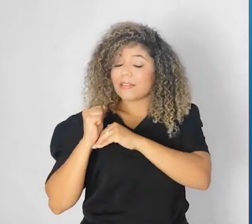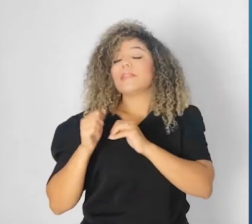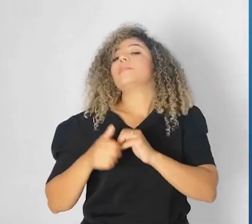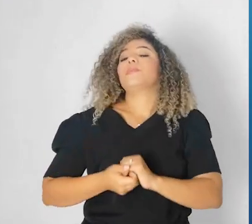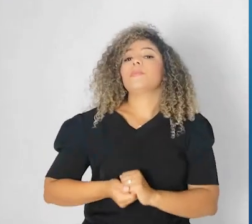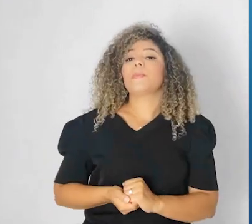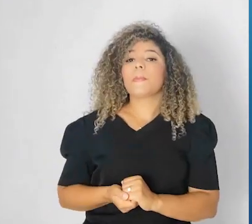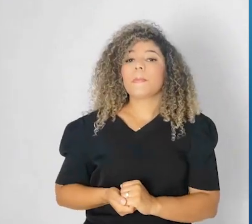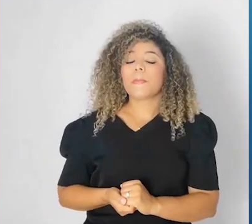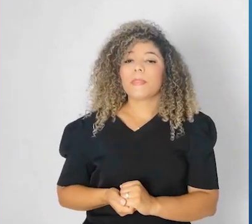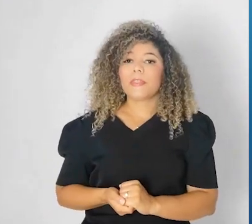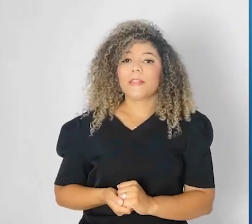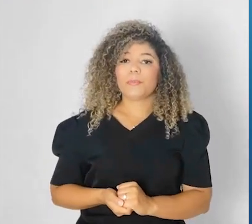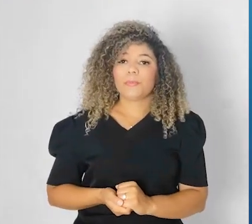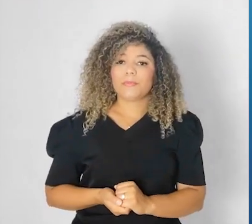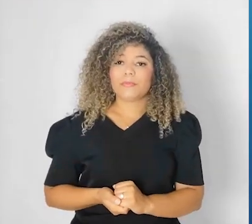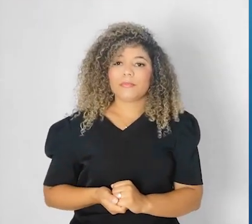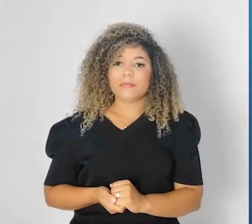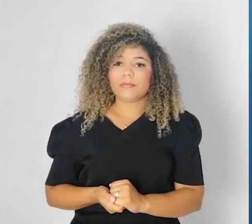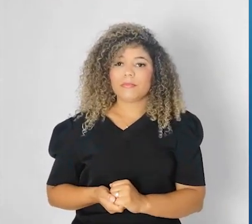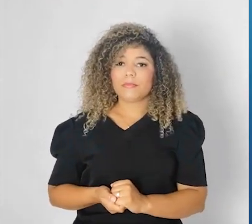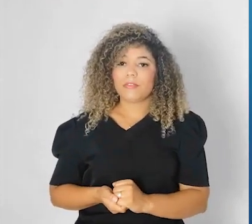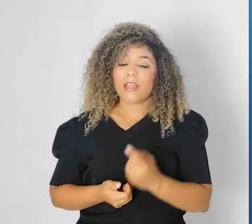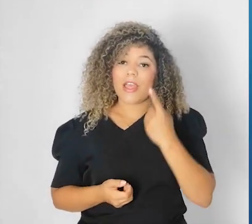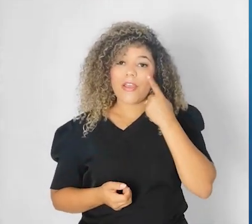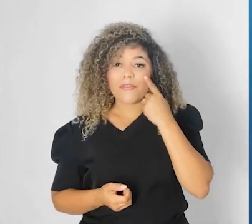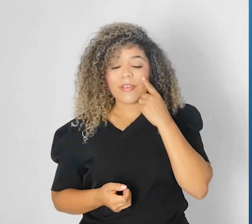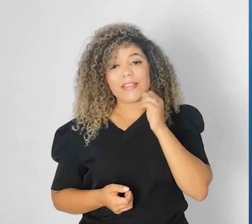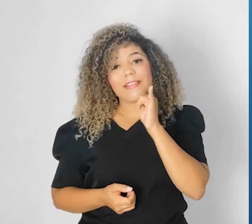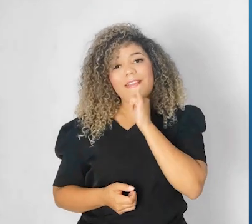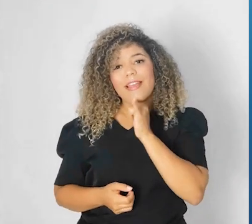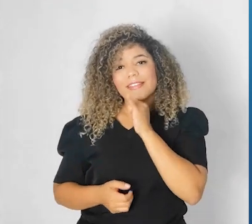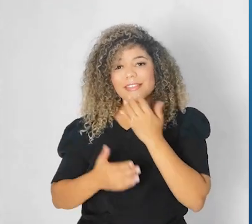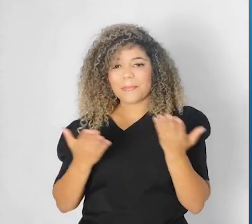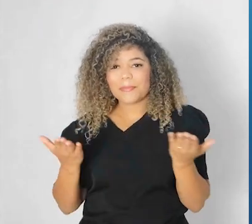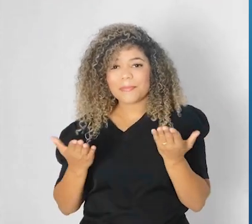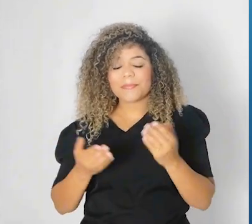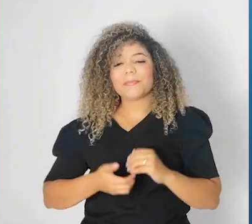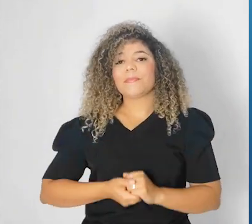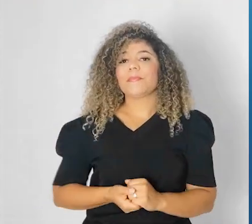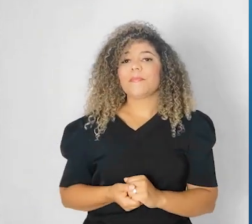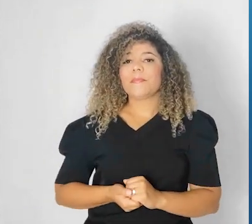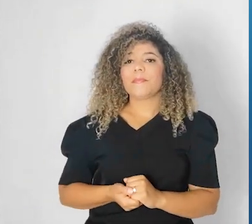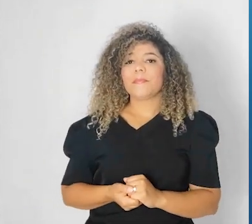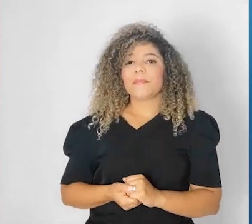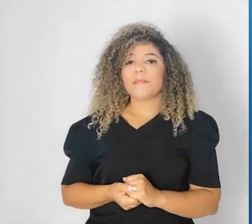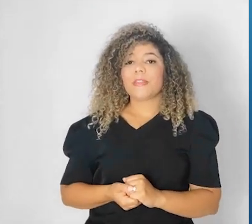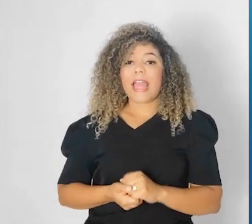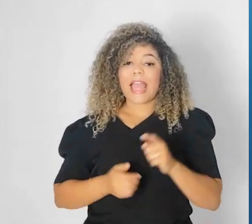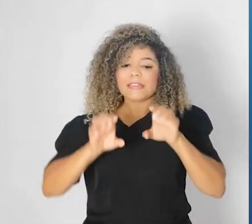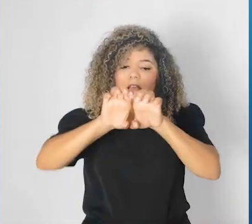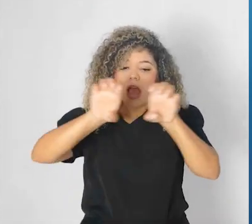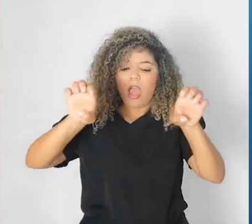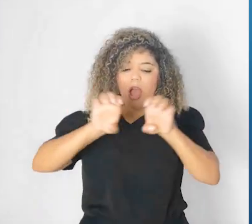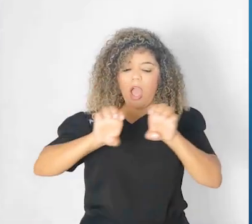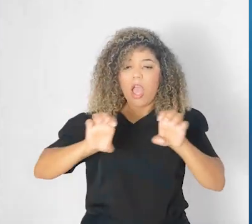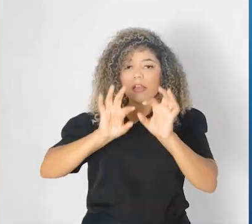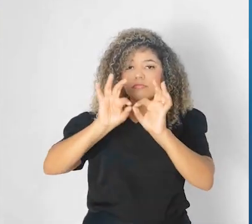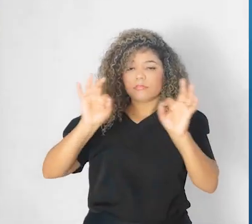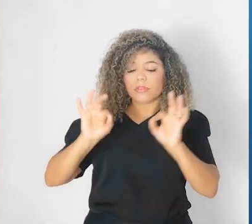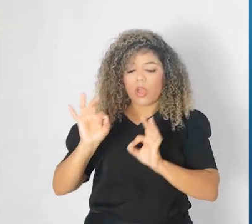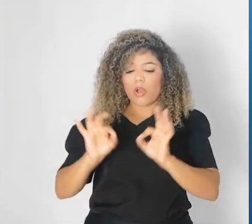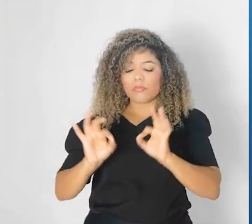incógnitas. Olha aí, 3 exemplos para a gente. Então, ó, essas equações elas estão escritas nessa forma aqui.